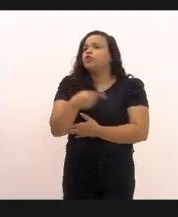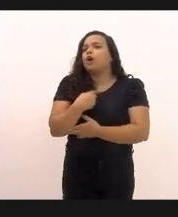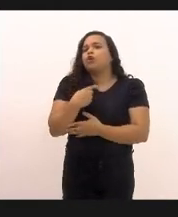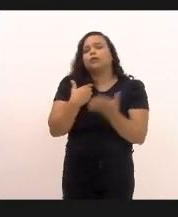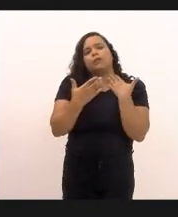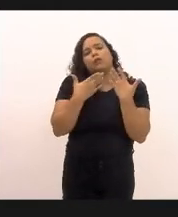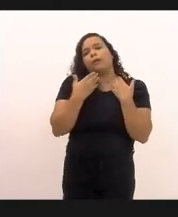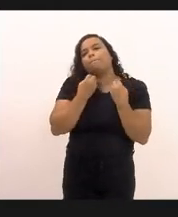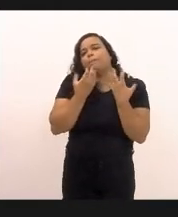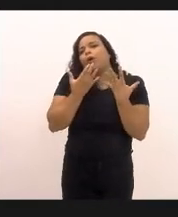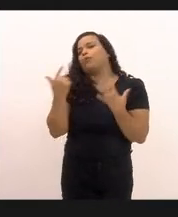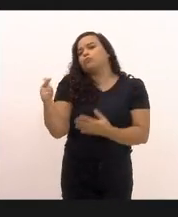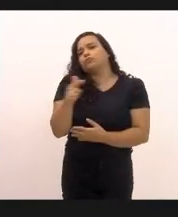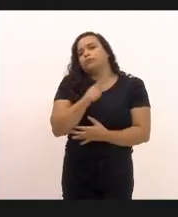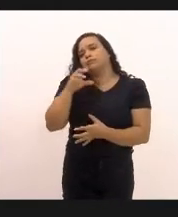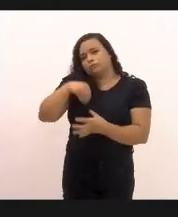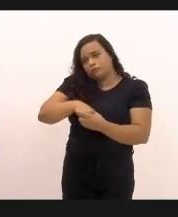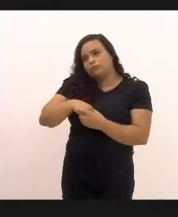plenário da Alerj.